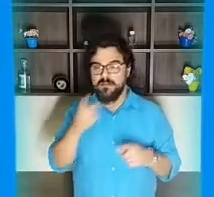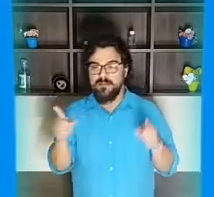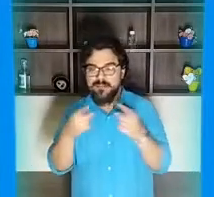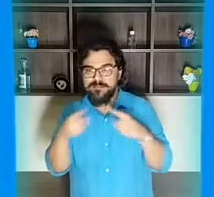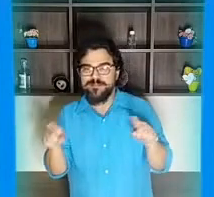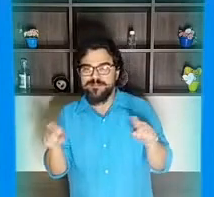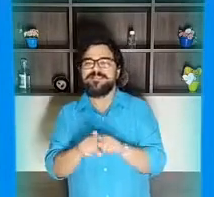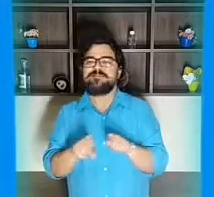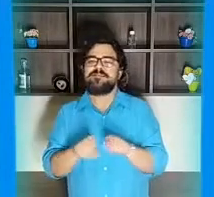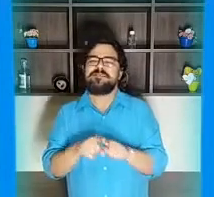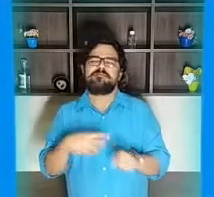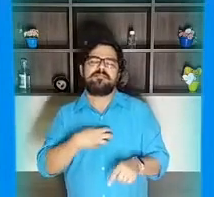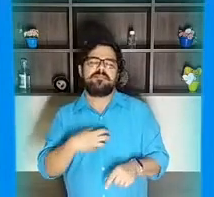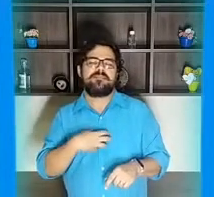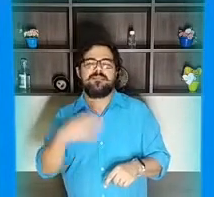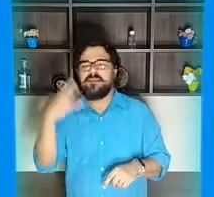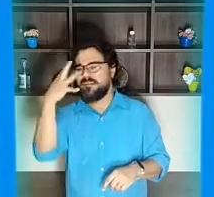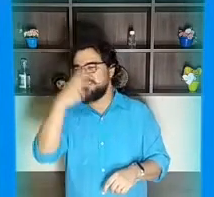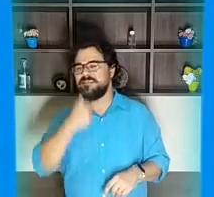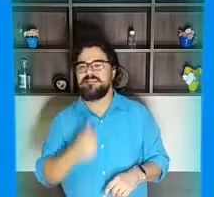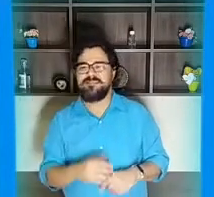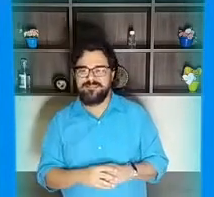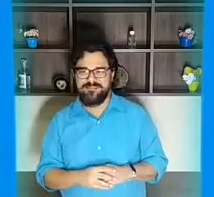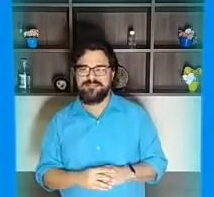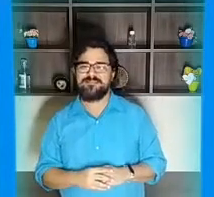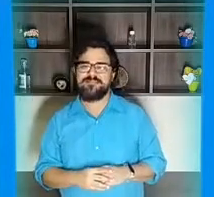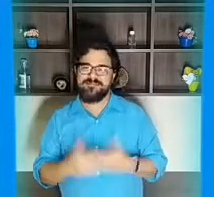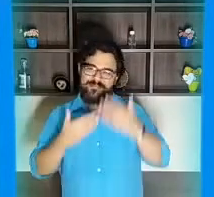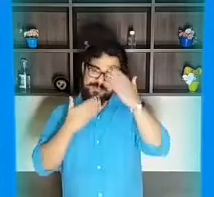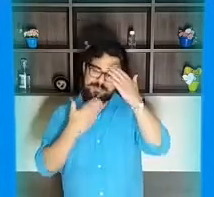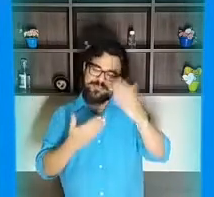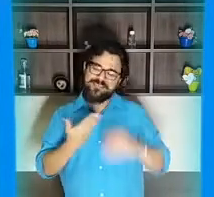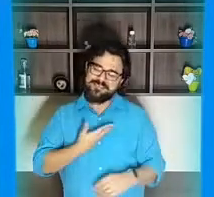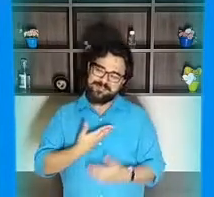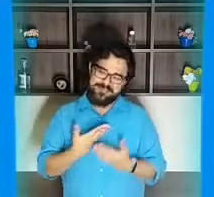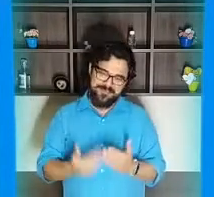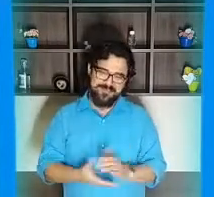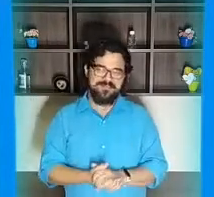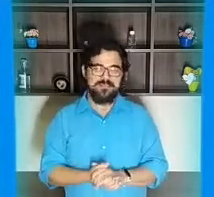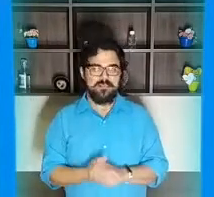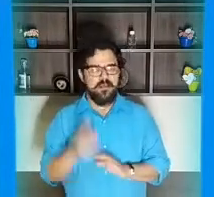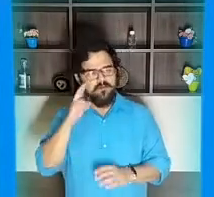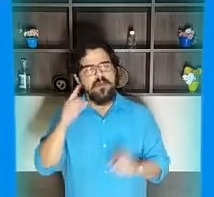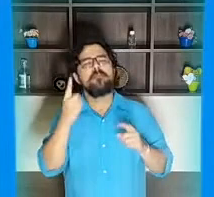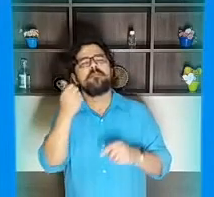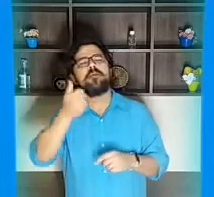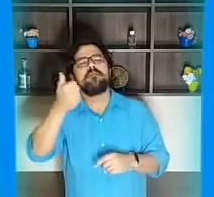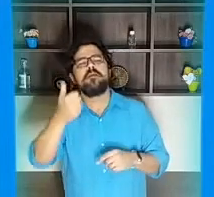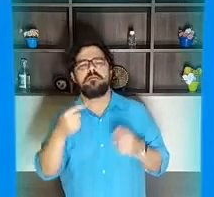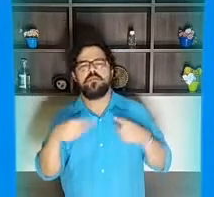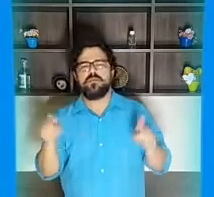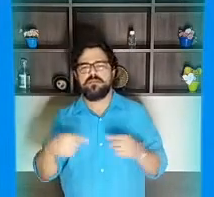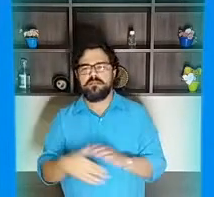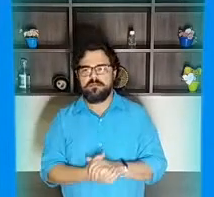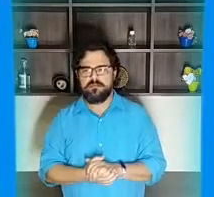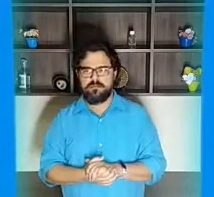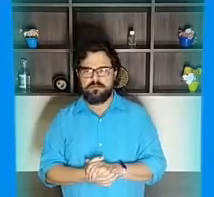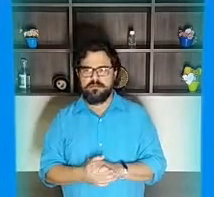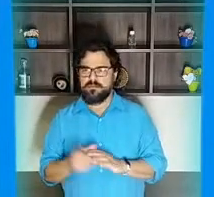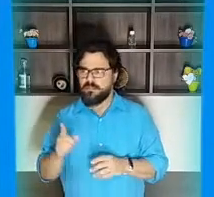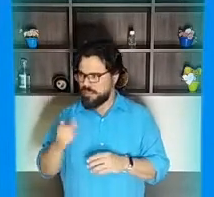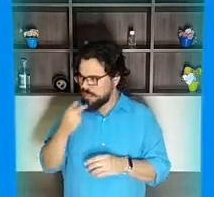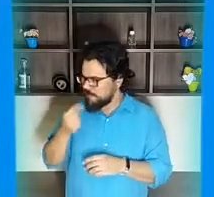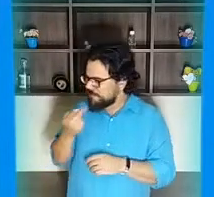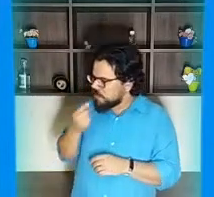linda que você fala também. Legal, obrigado, amigo. Então vamos ver a primeira? Não, deixa ele falar um pouco da carreira dele, que eu tinha perguntado.